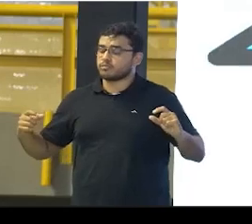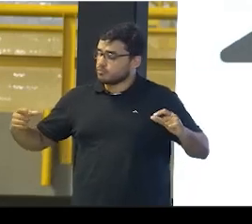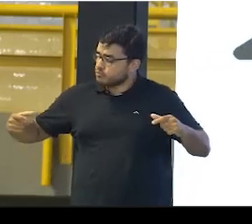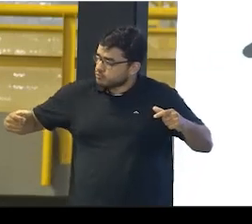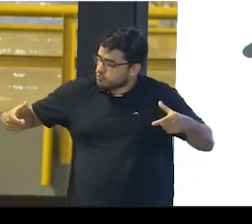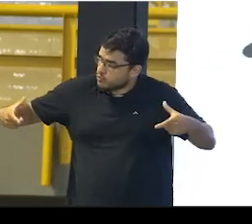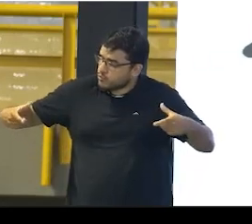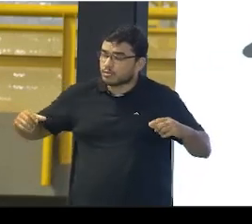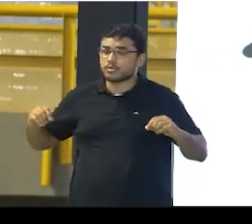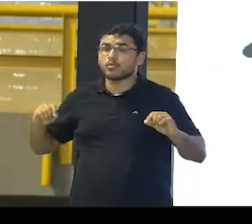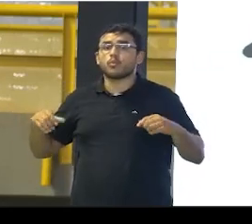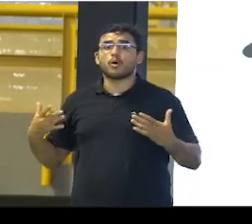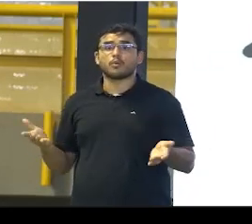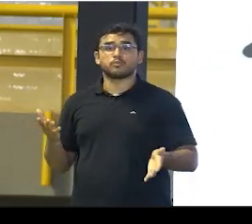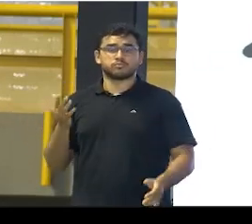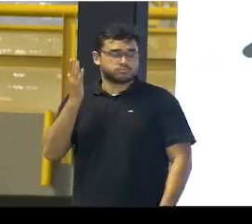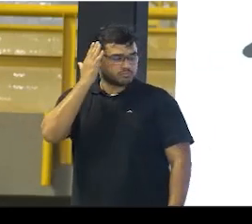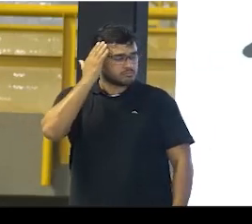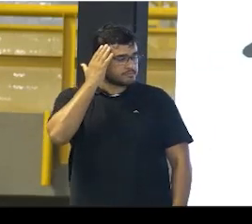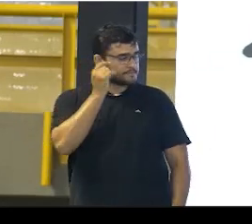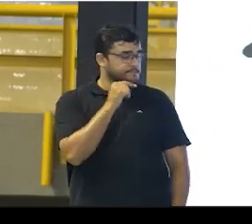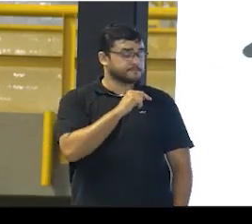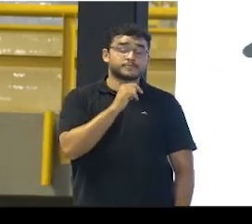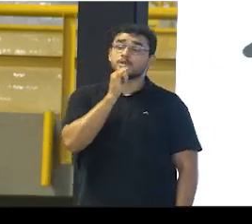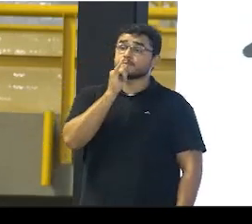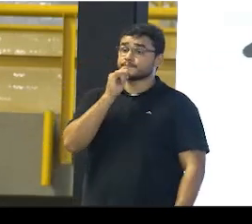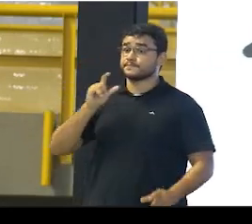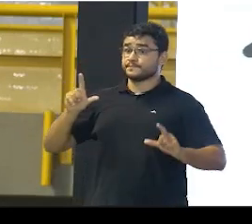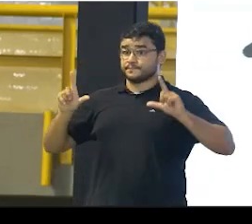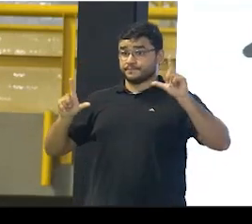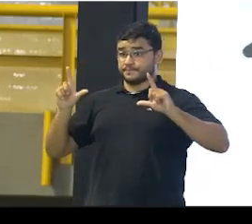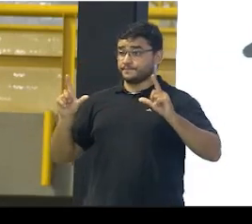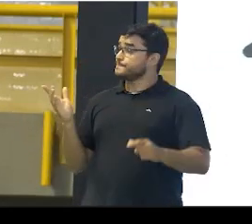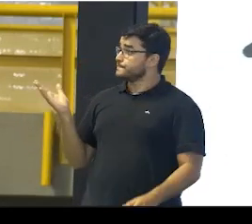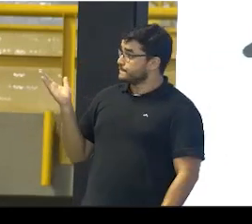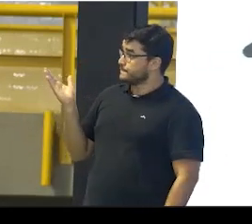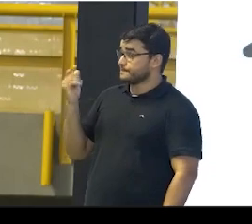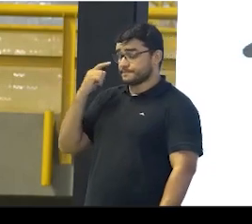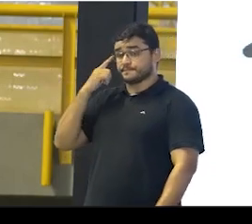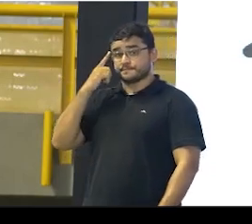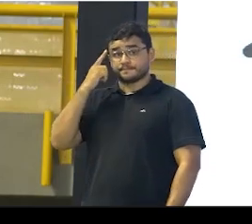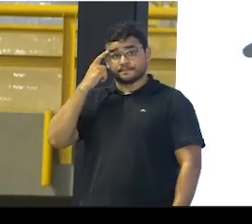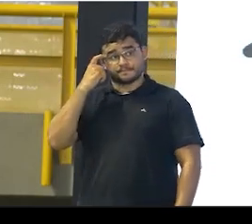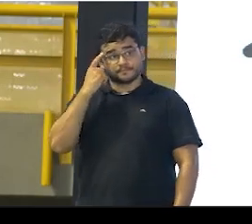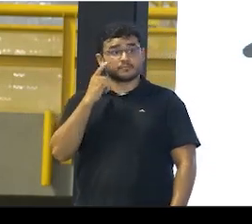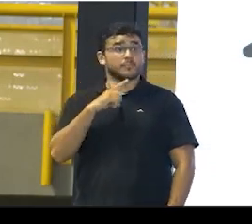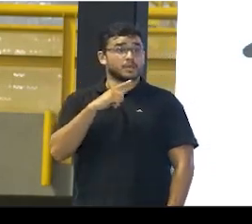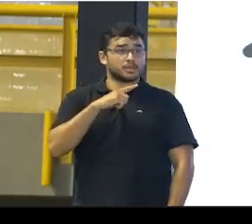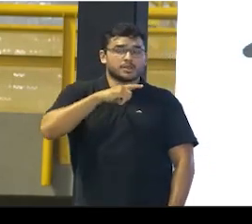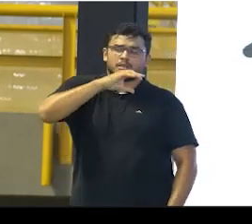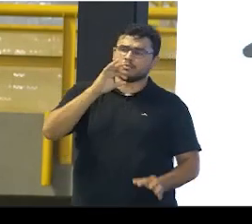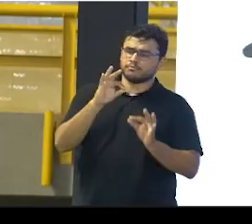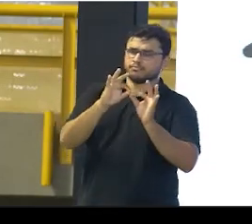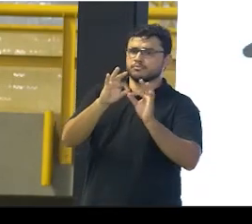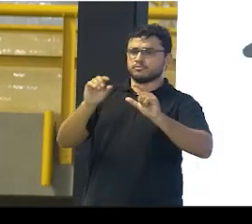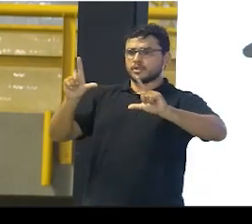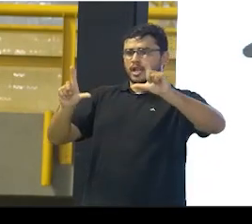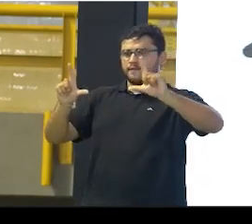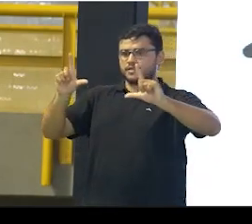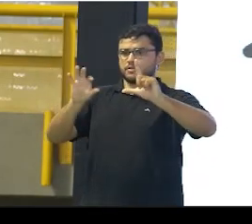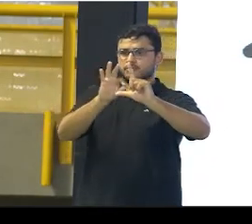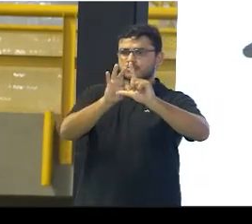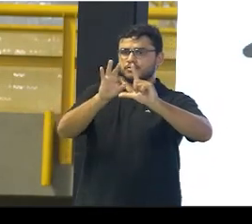diagonal da tela 20 polegadas, dessa forma, qual a medida da largura da televisão?